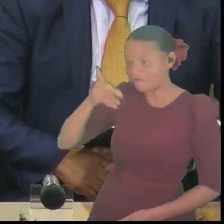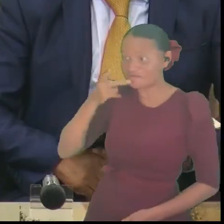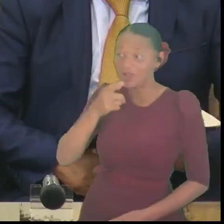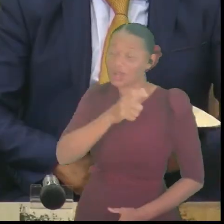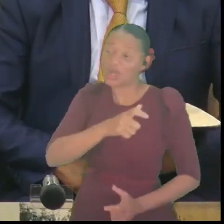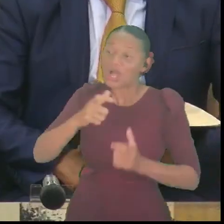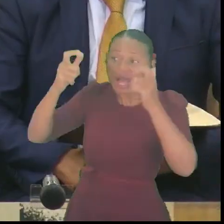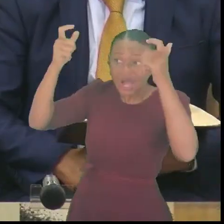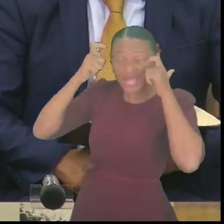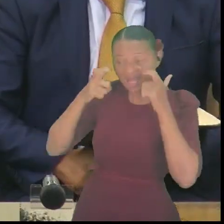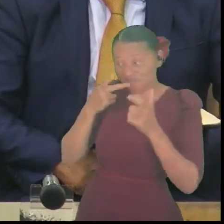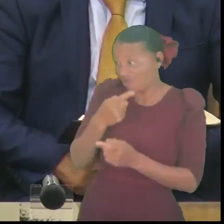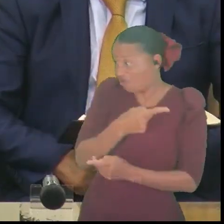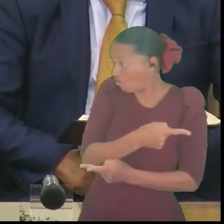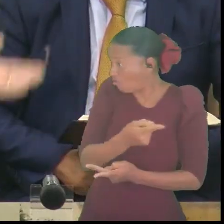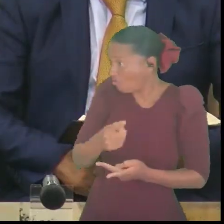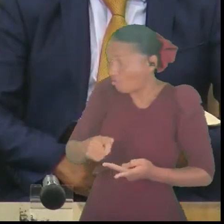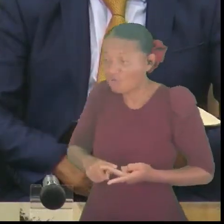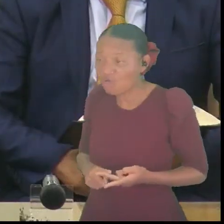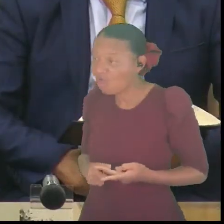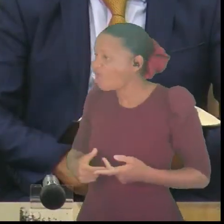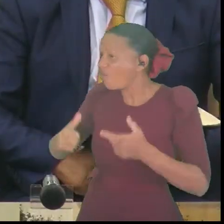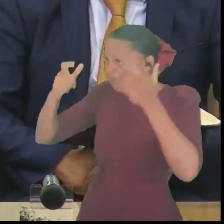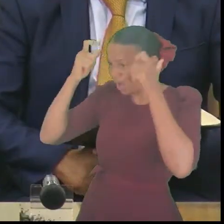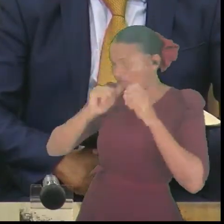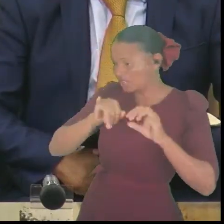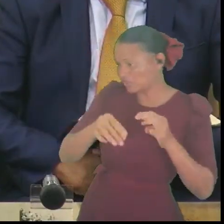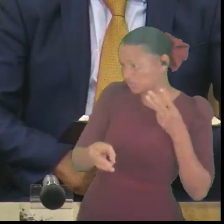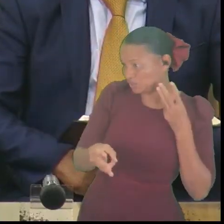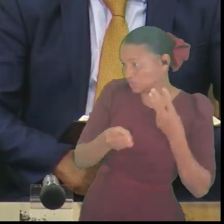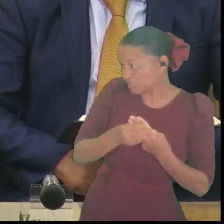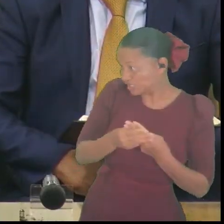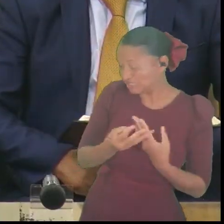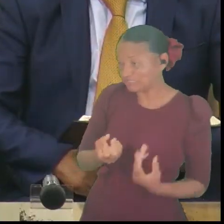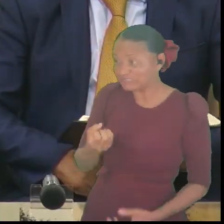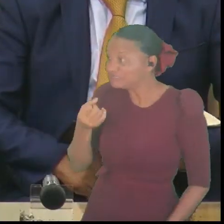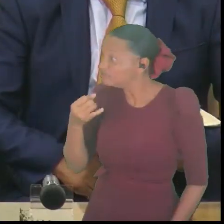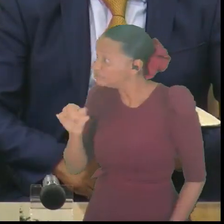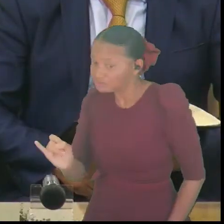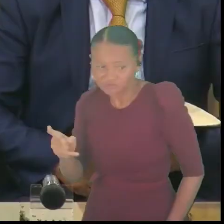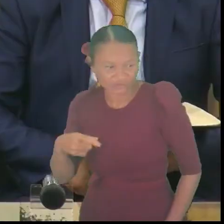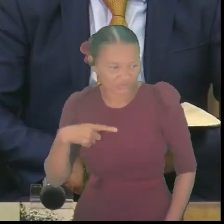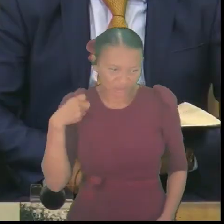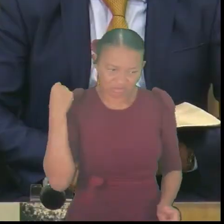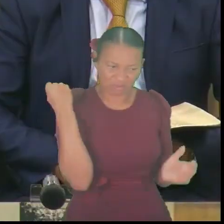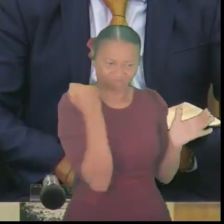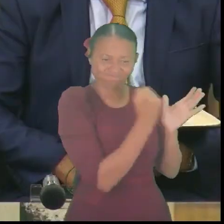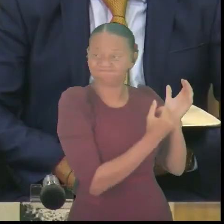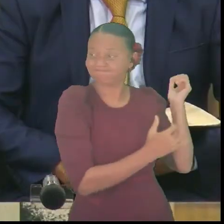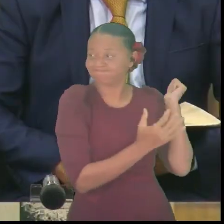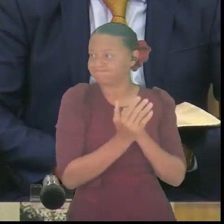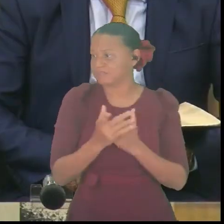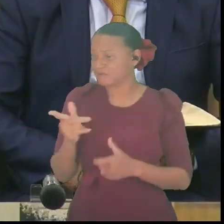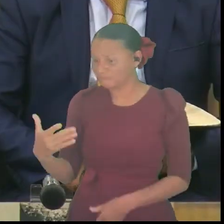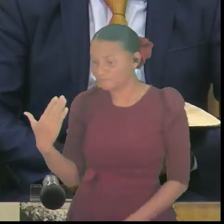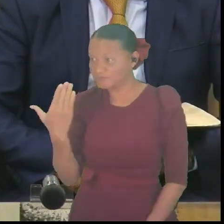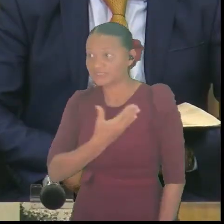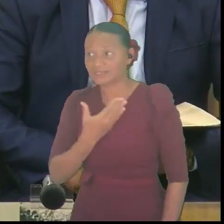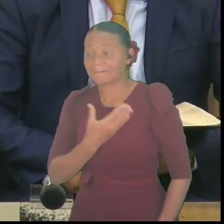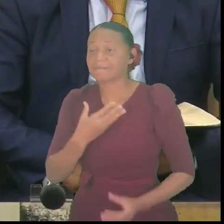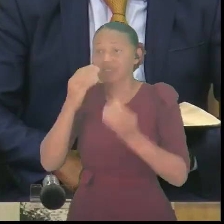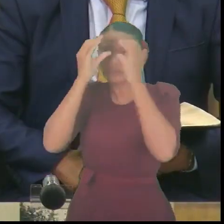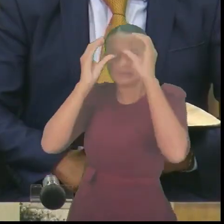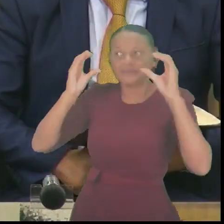ele também disse que ele é o rei dos judeus, e então, se você não crucificá-lo, você não é amigo de César. E